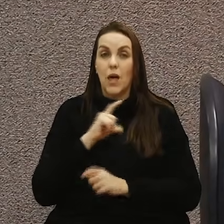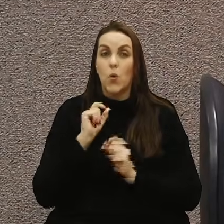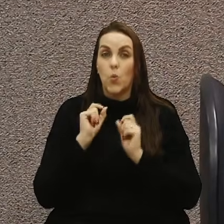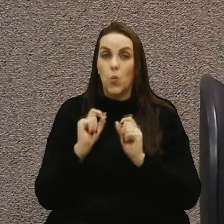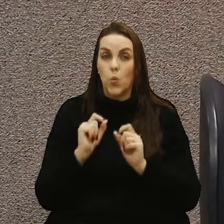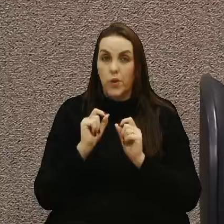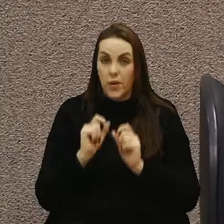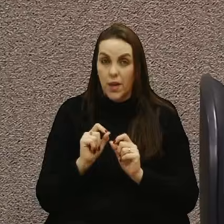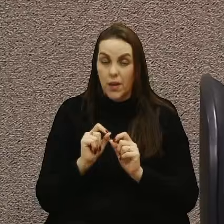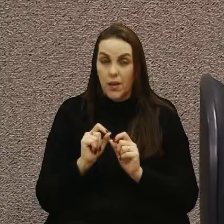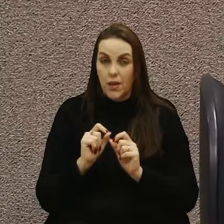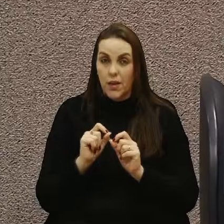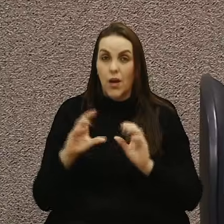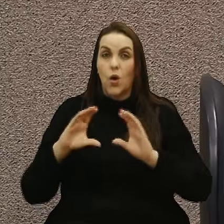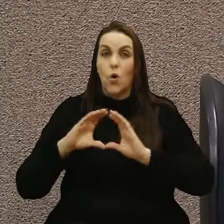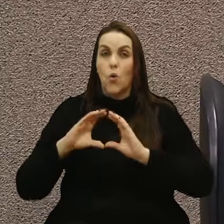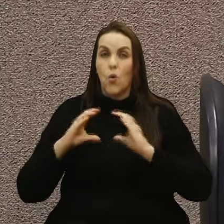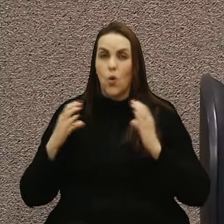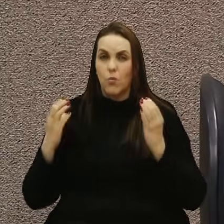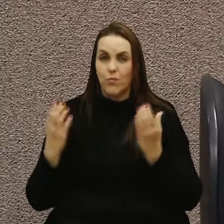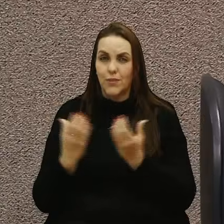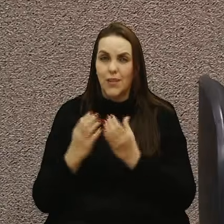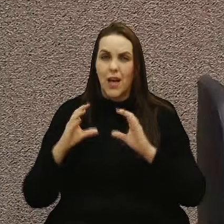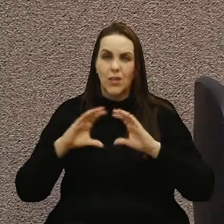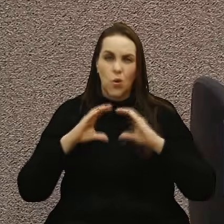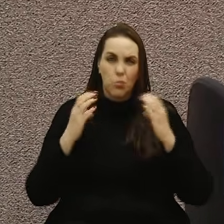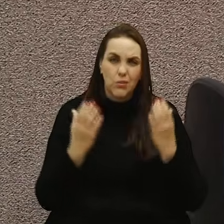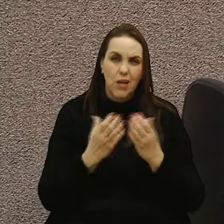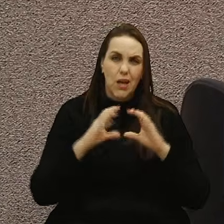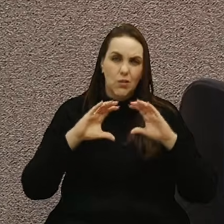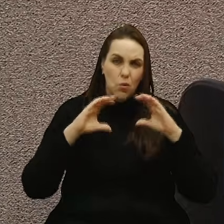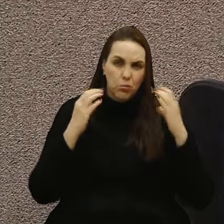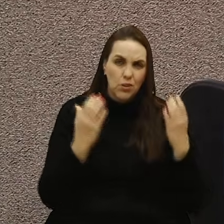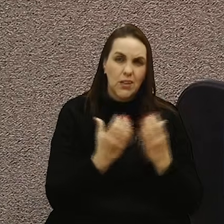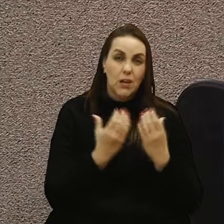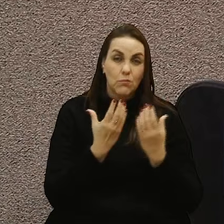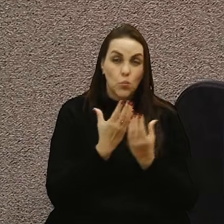de comunidades, uma montanha